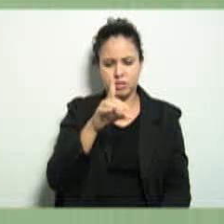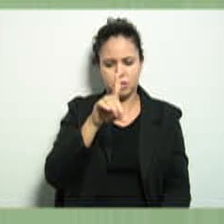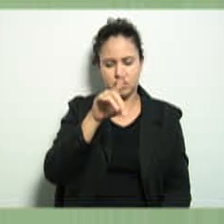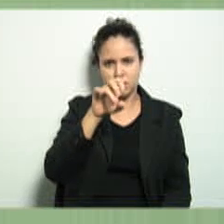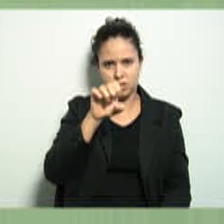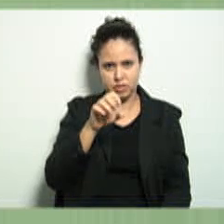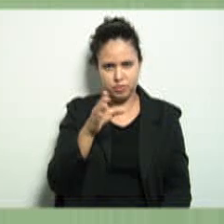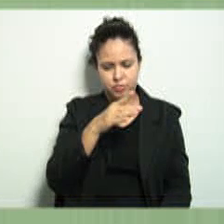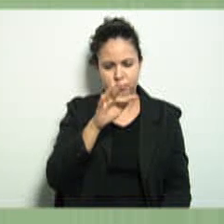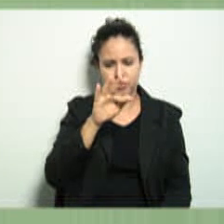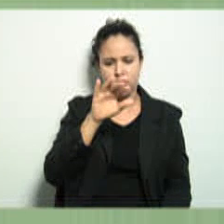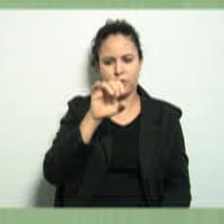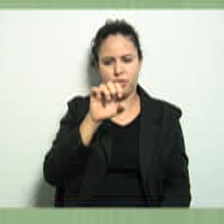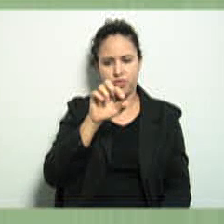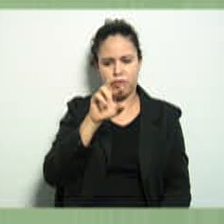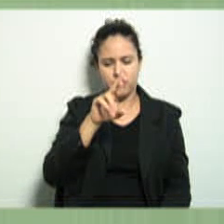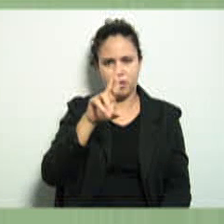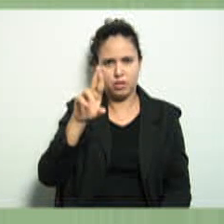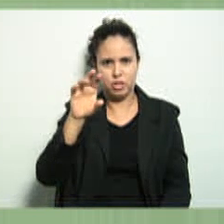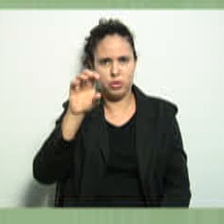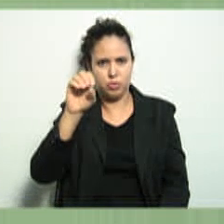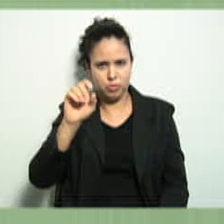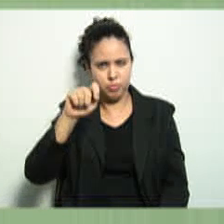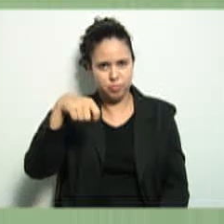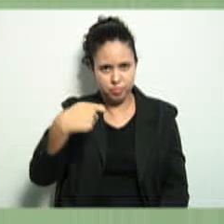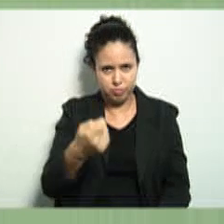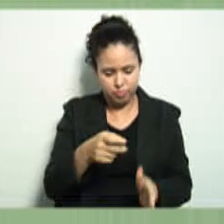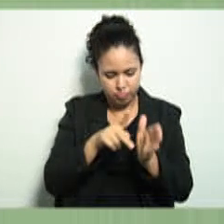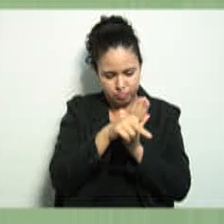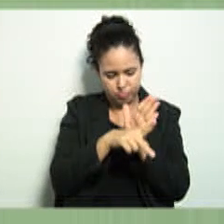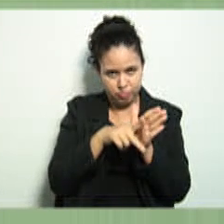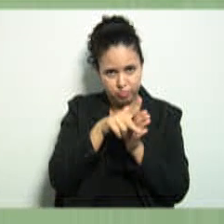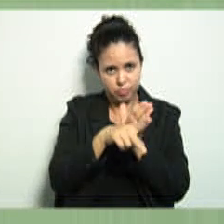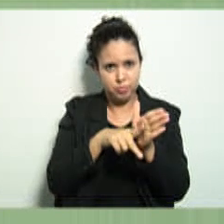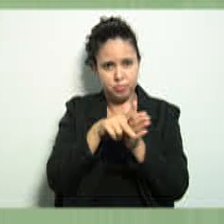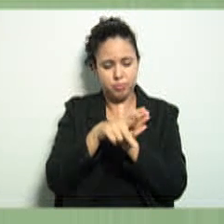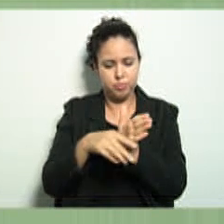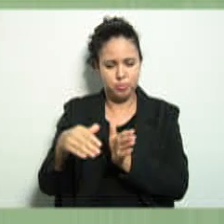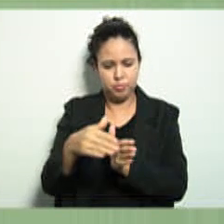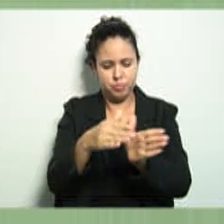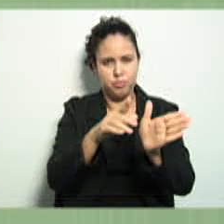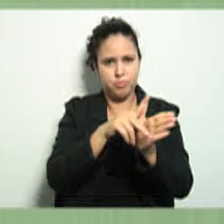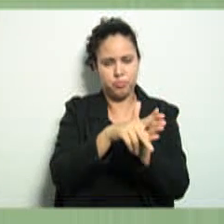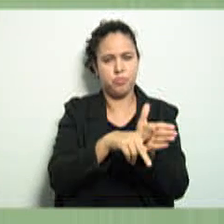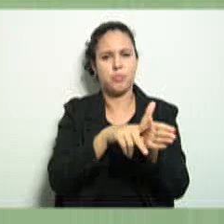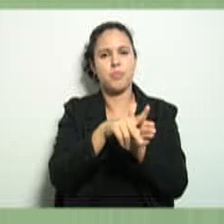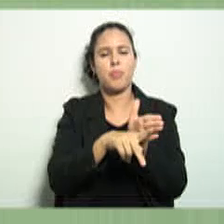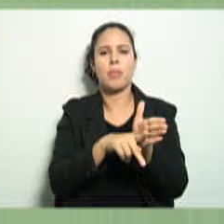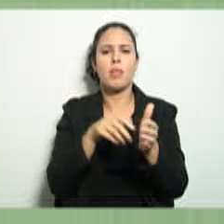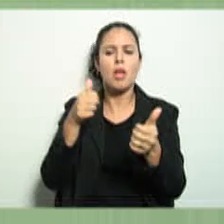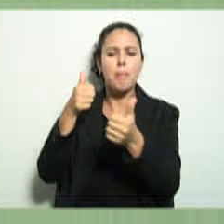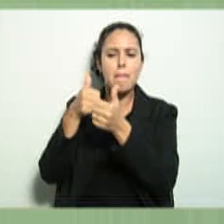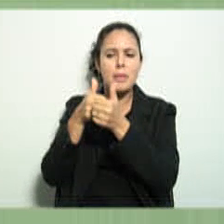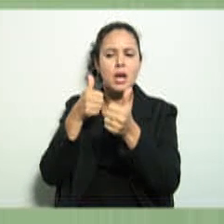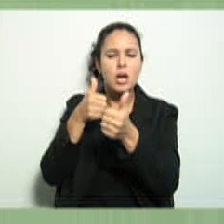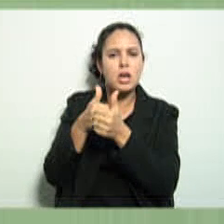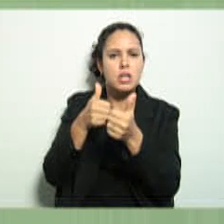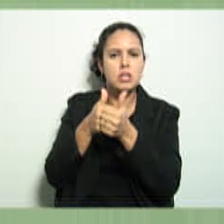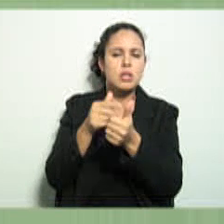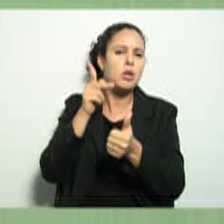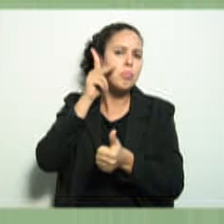de Guajará-Mirim a Porto Velho, floresta adentro, superando a região encachoeirada de